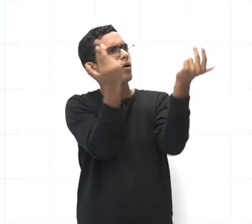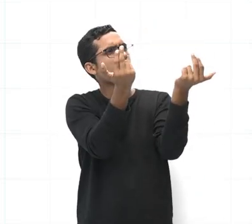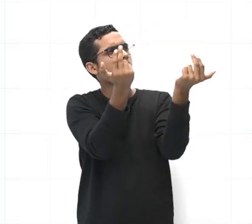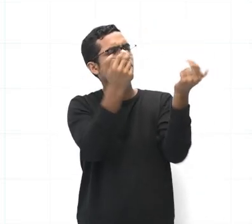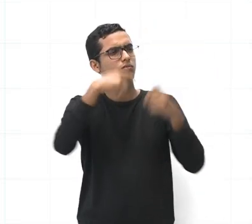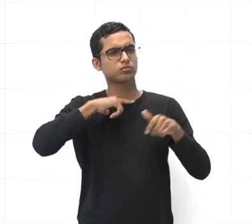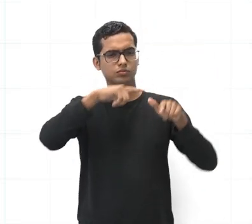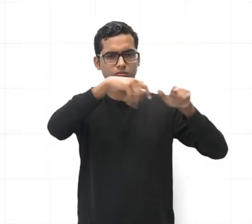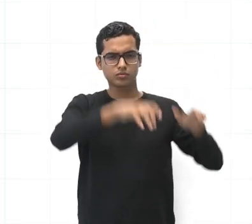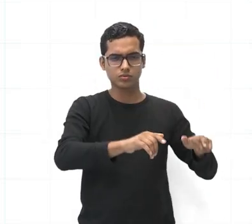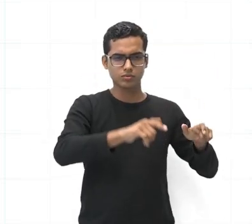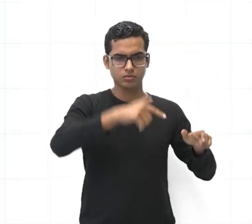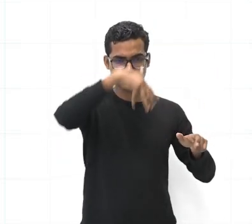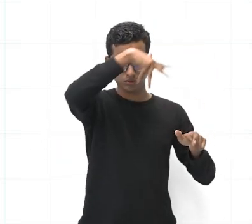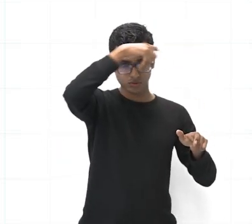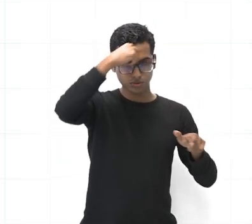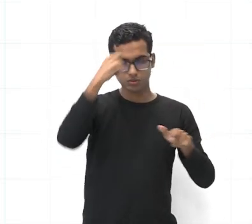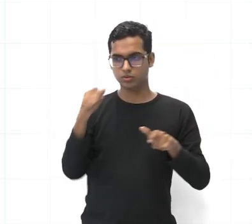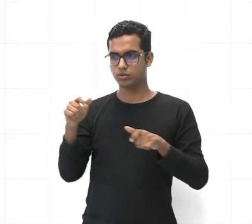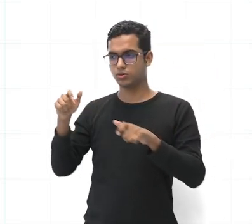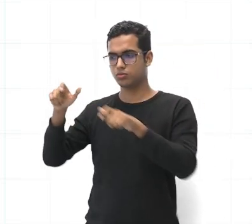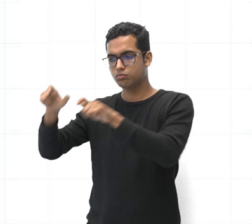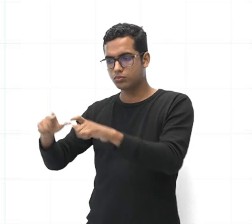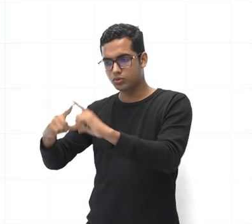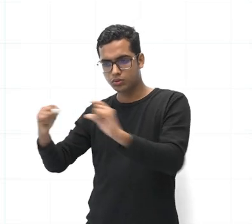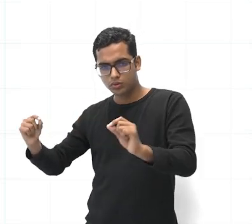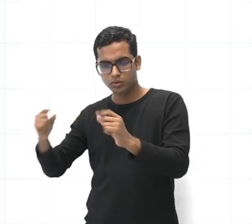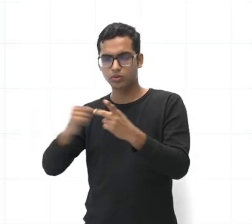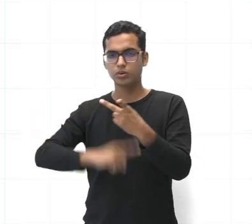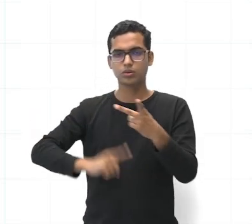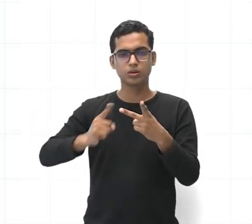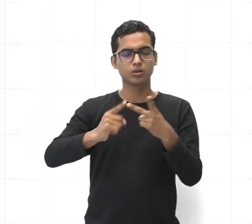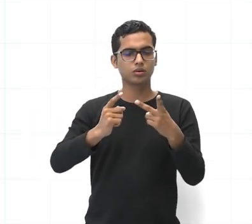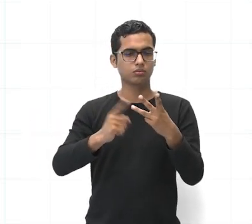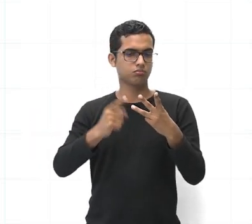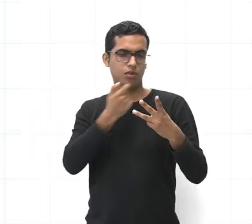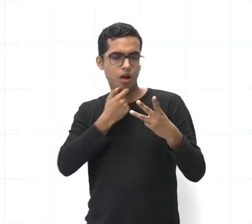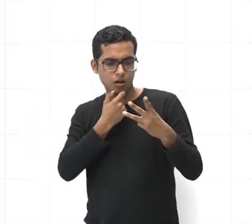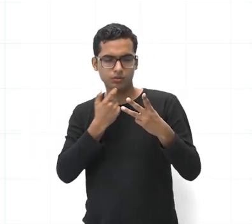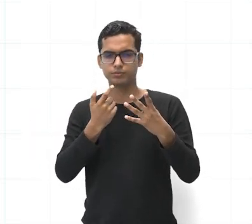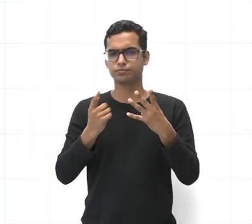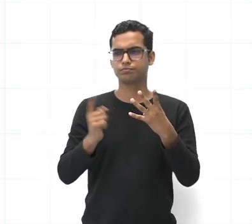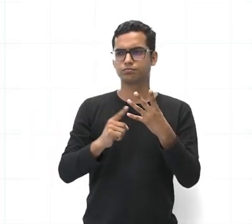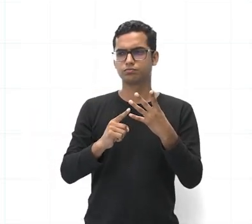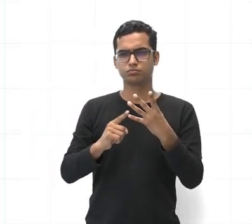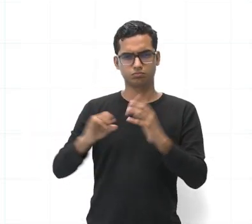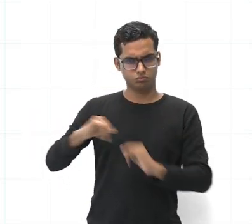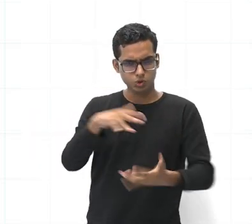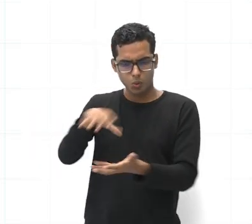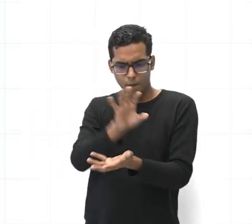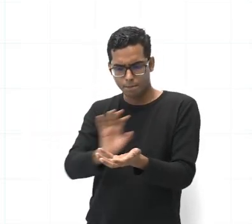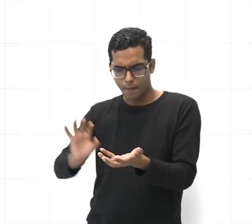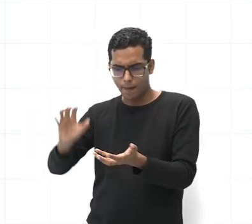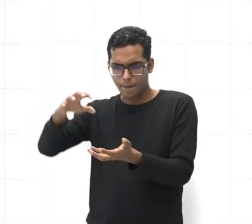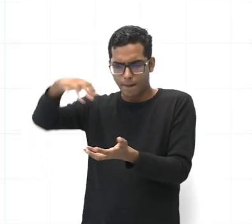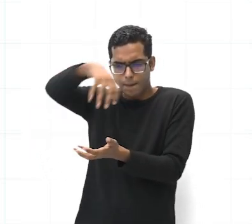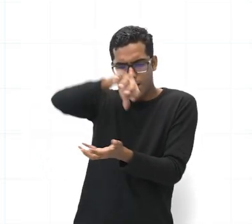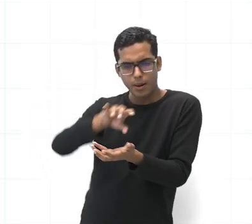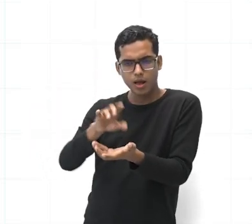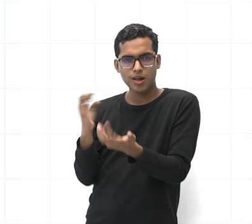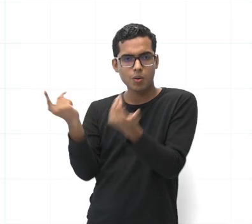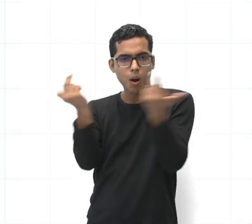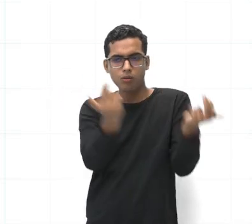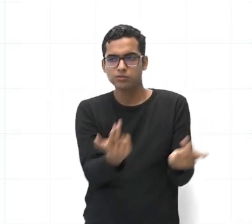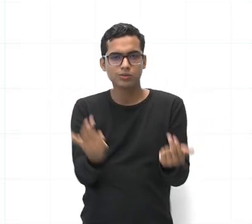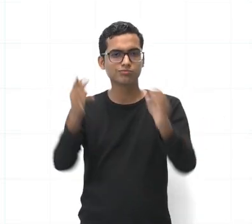aqui em Manaus, no Japão, na Inglaterra, em continentes diferentes, eles teriam o mesmo